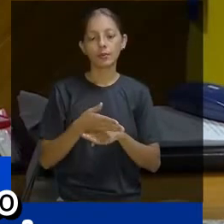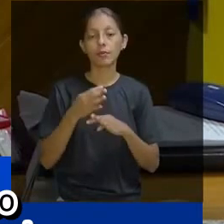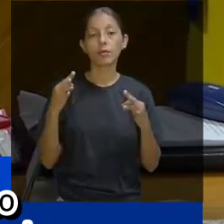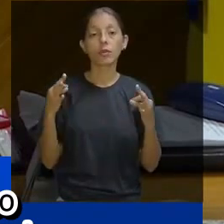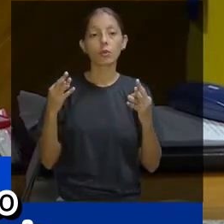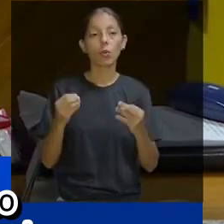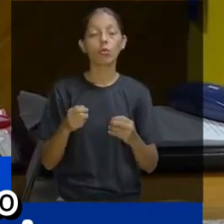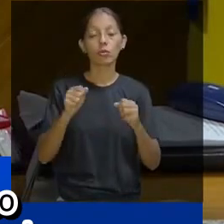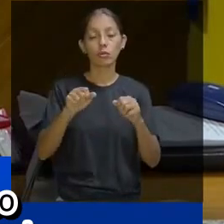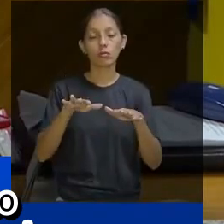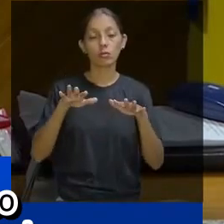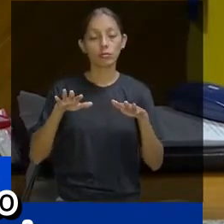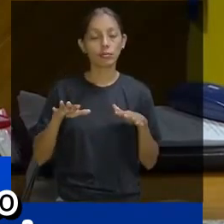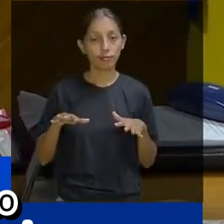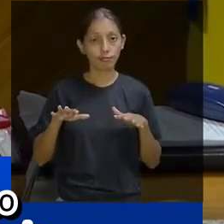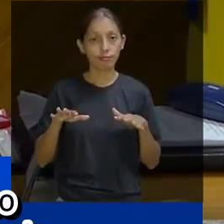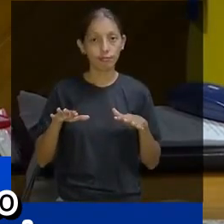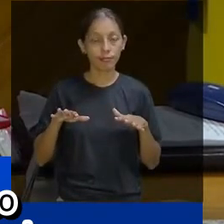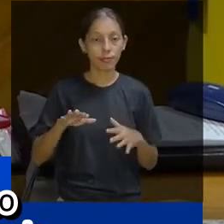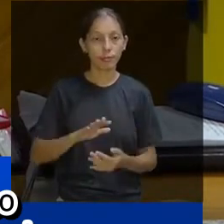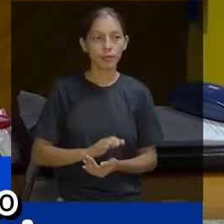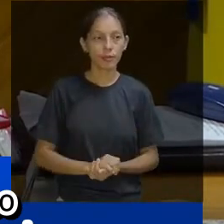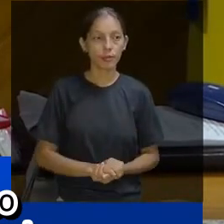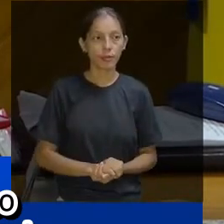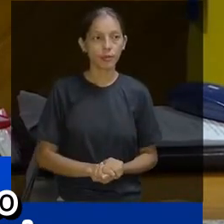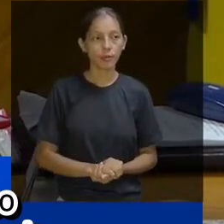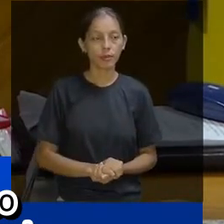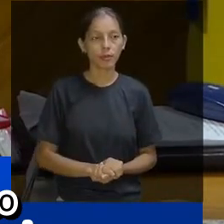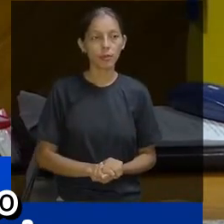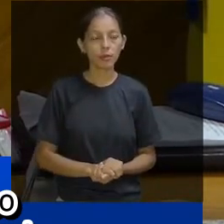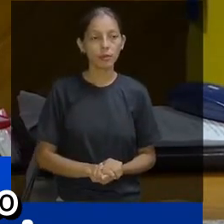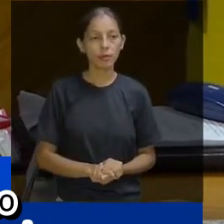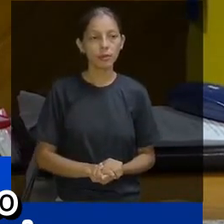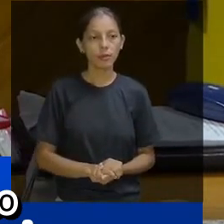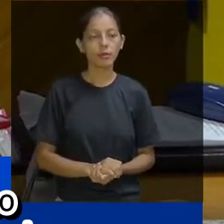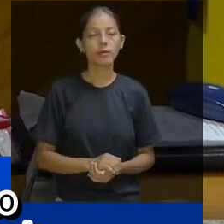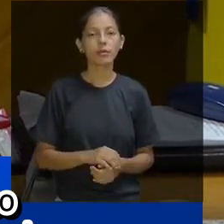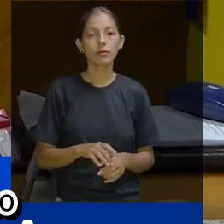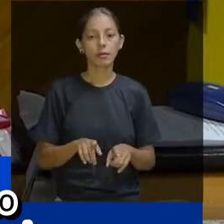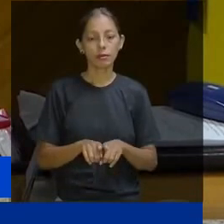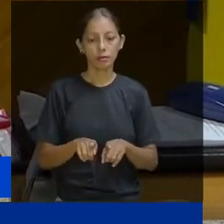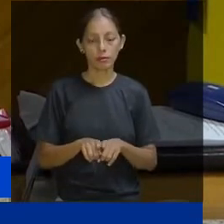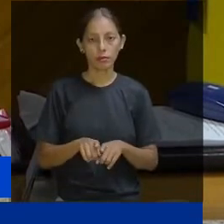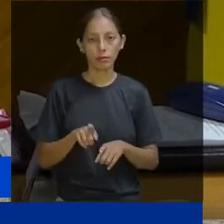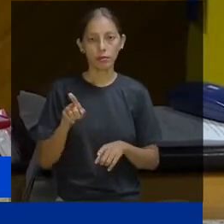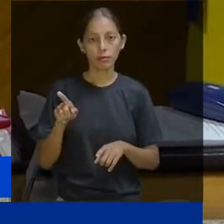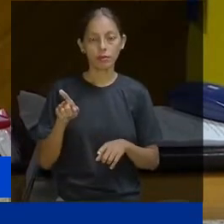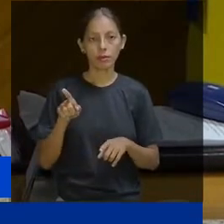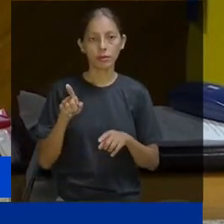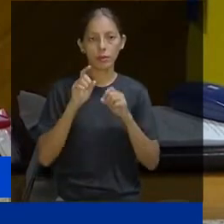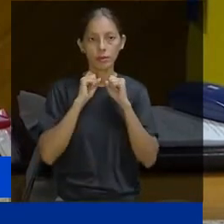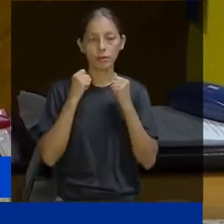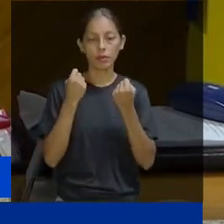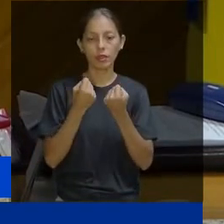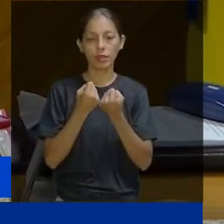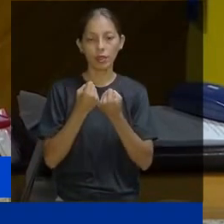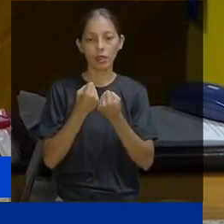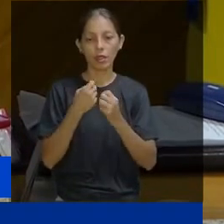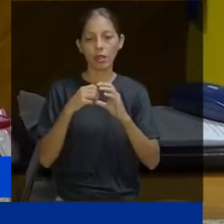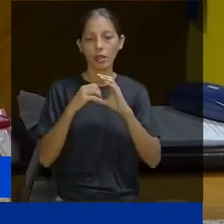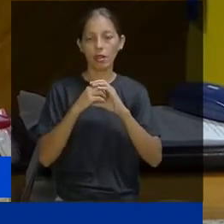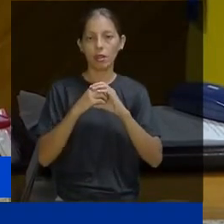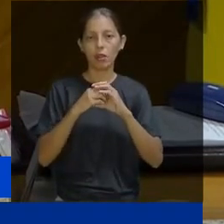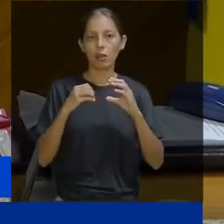nosso seminário que tivemos sobre a questão de cotas de gênero, lá junto à Escola